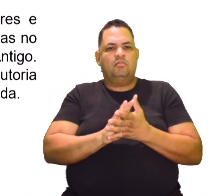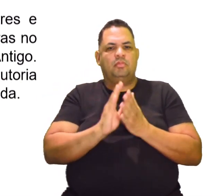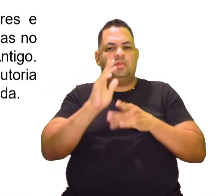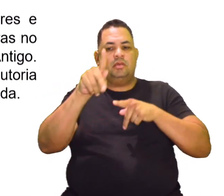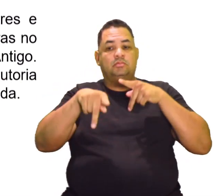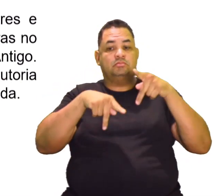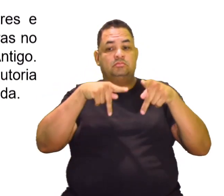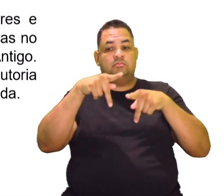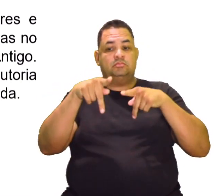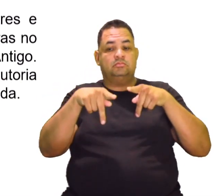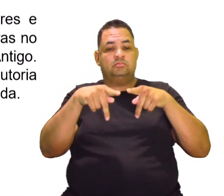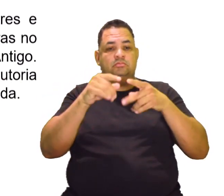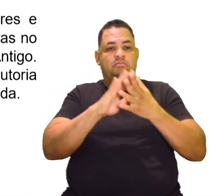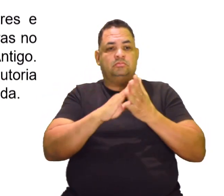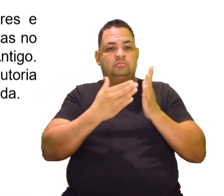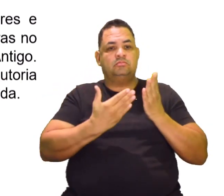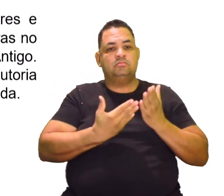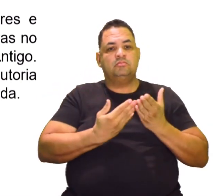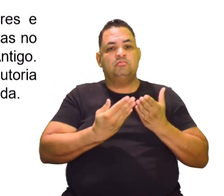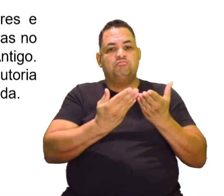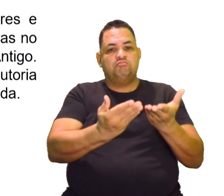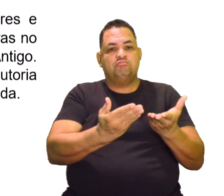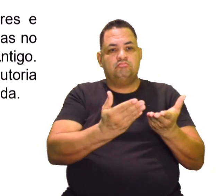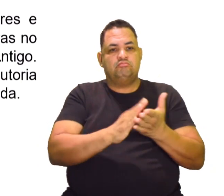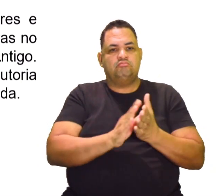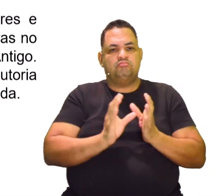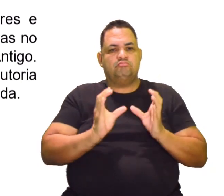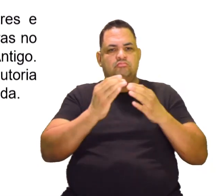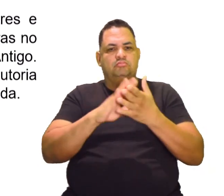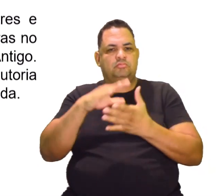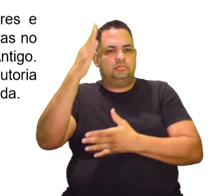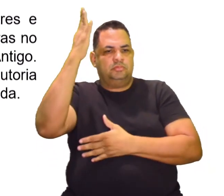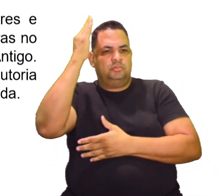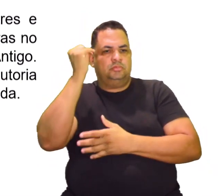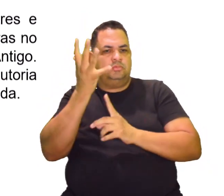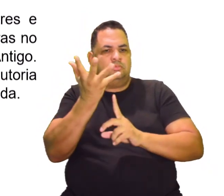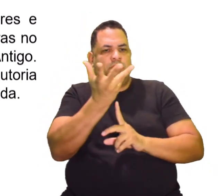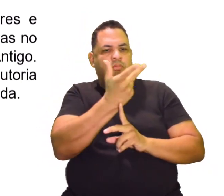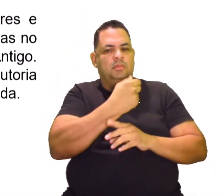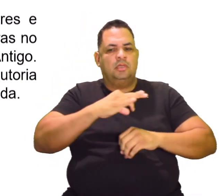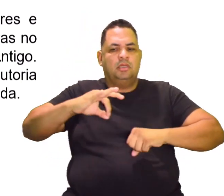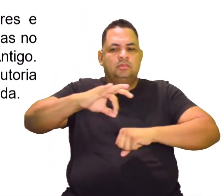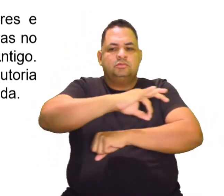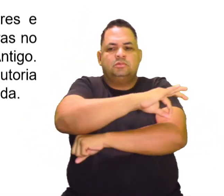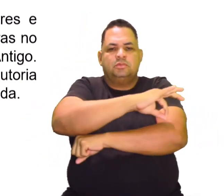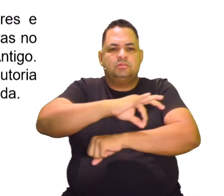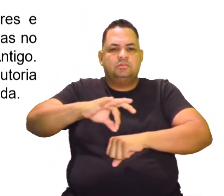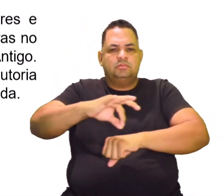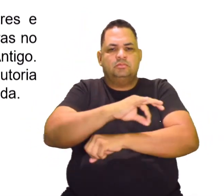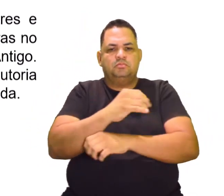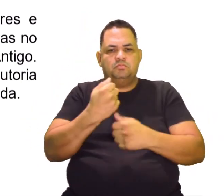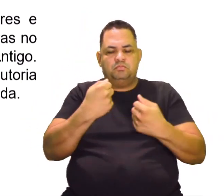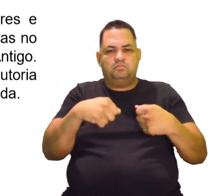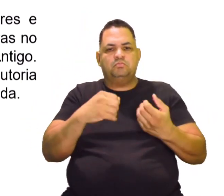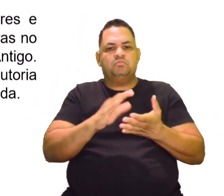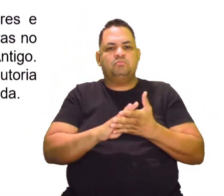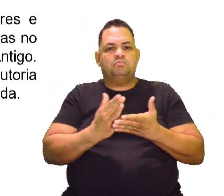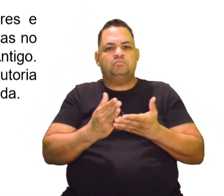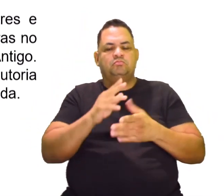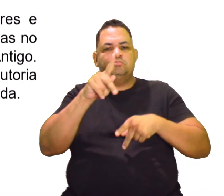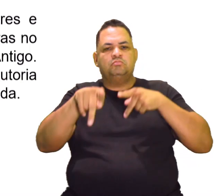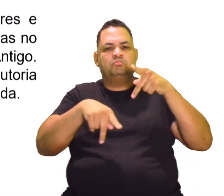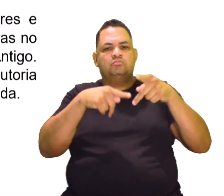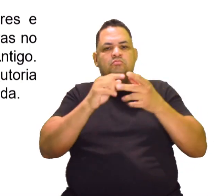civilização, oferece um conjunto de saberes, como a arte e a arquitetura. Podemos dizer que esses povos eram